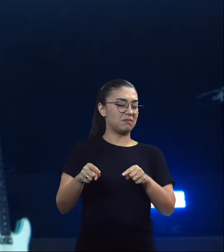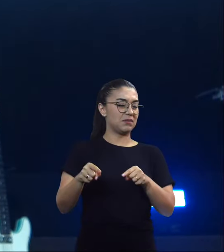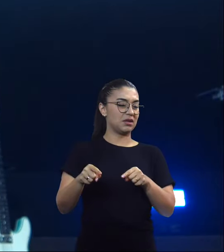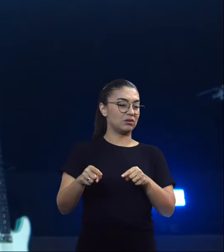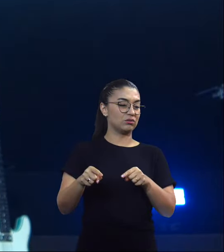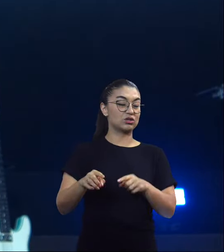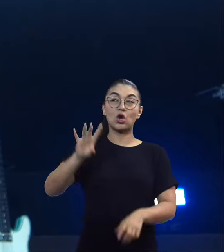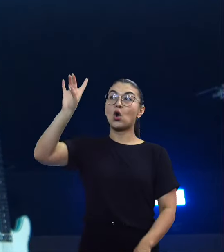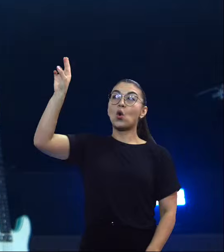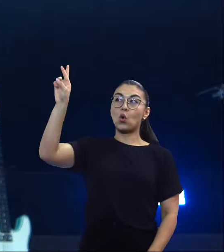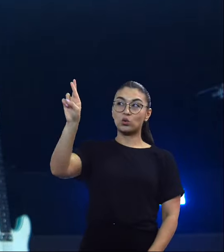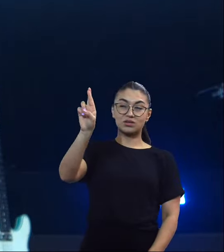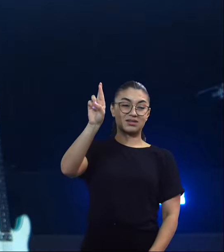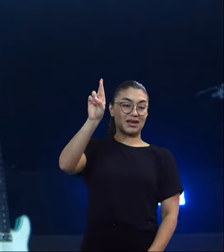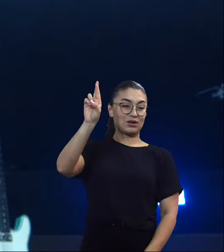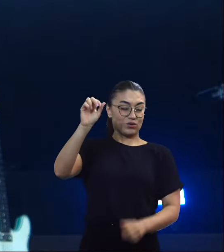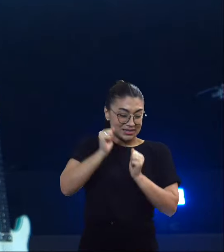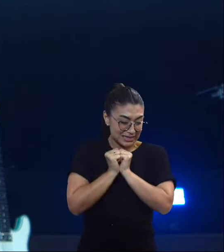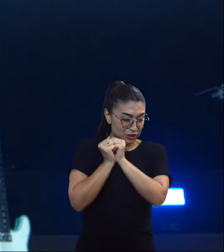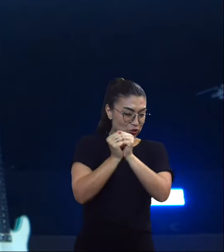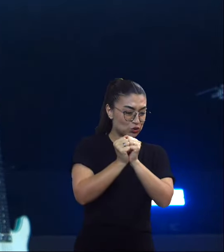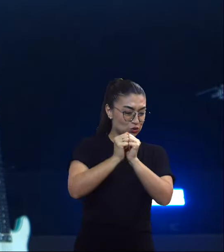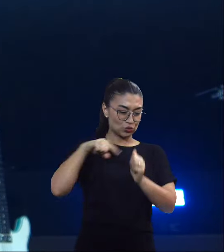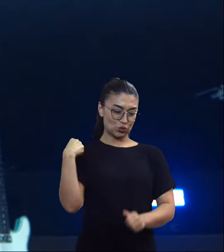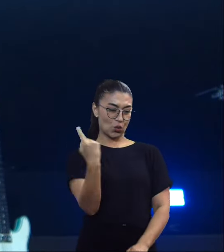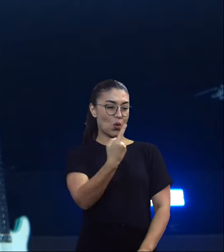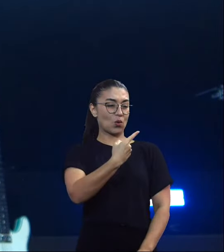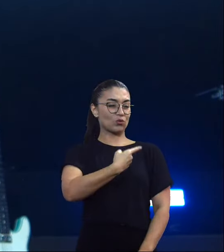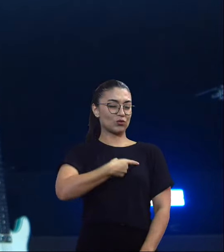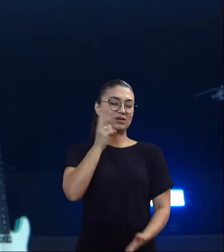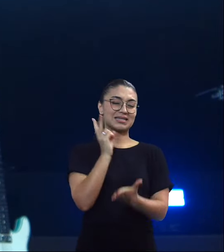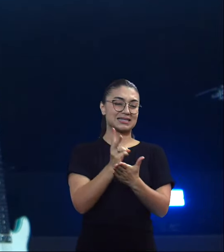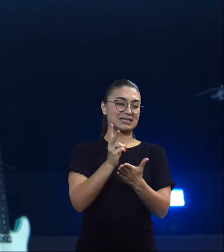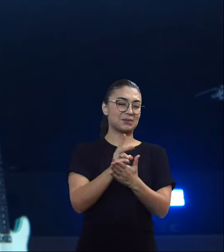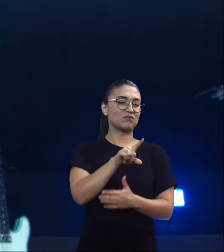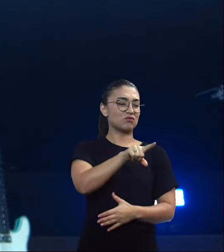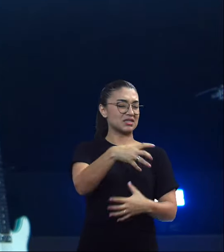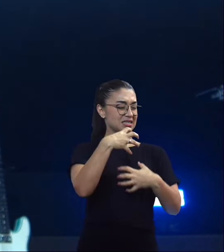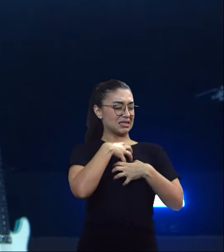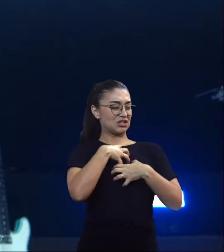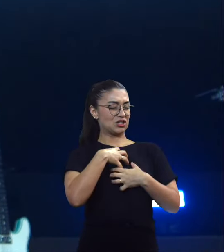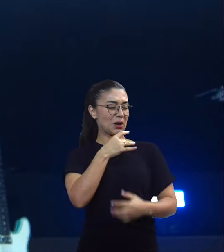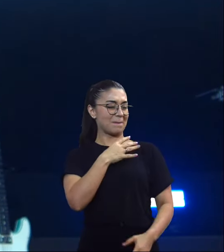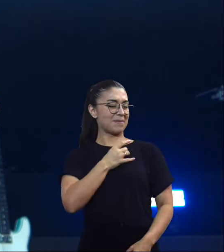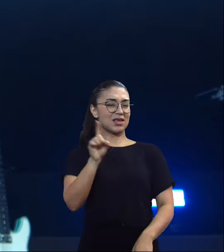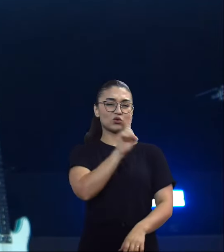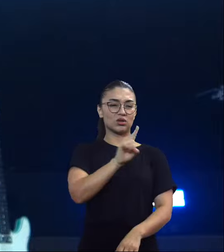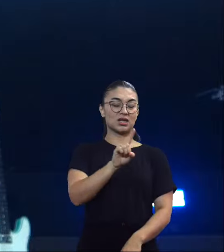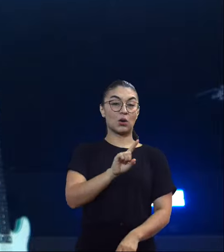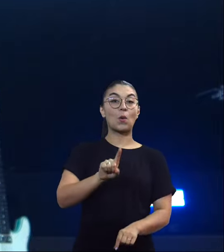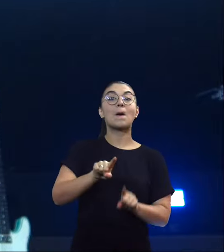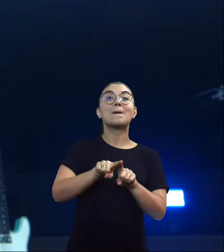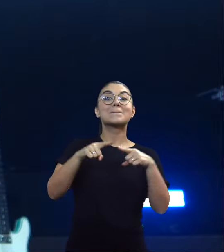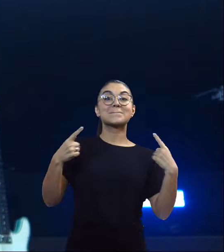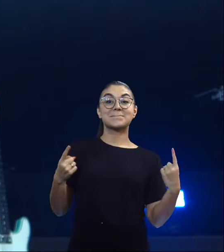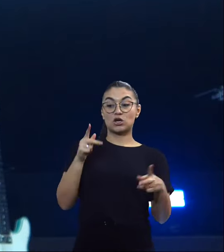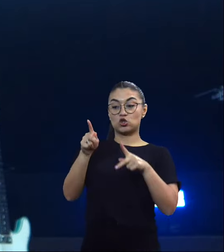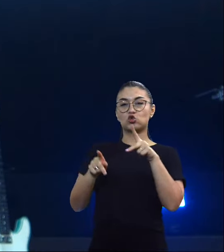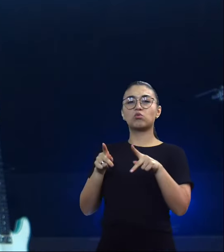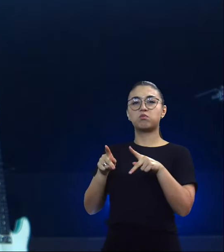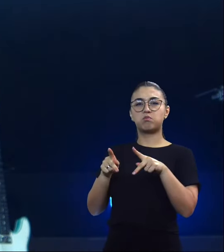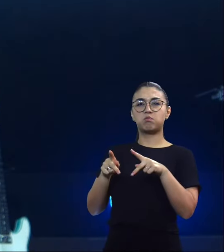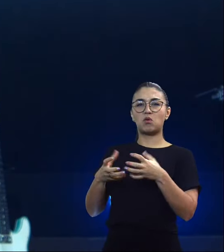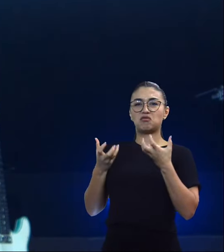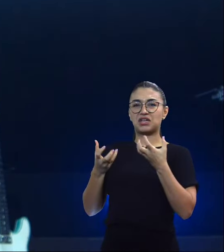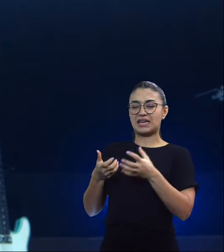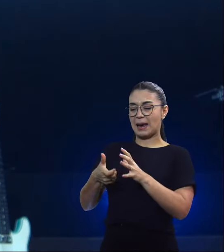o Senhor está conosco, não tenham medo deles. Mas a comunidade toda falou em apedrejá-los. E